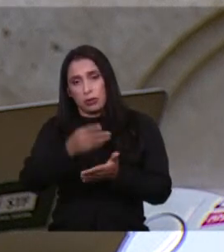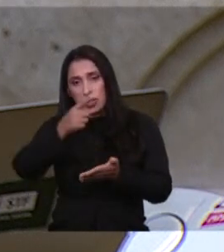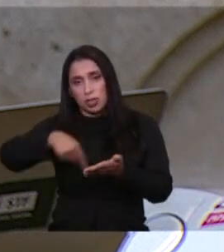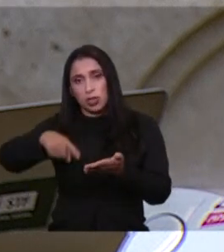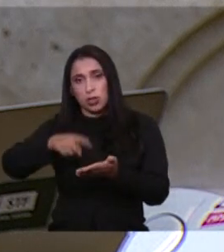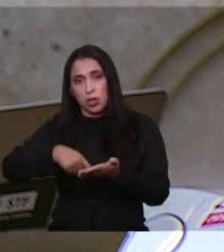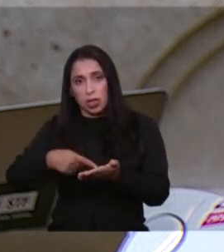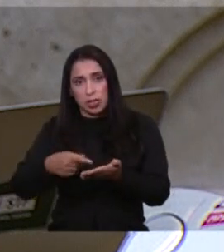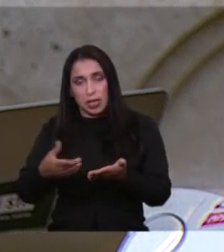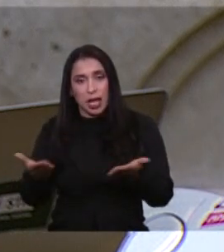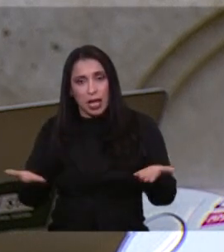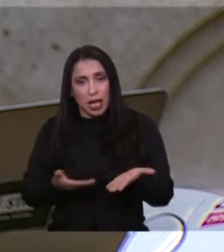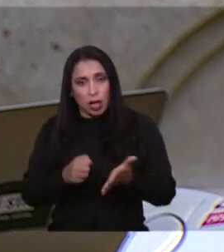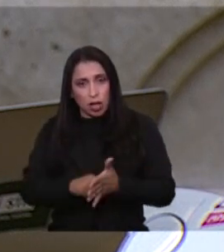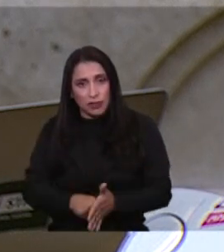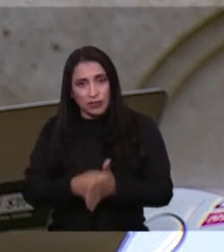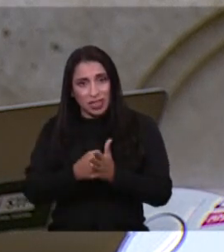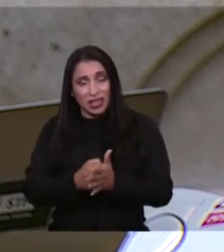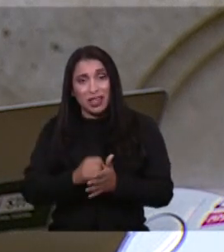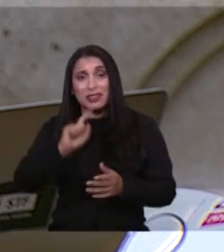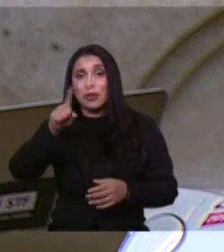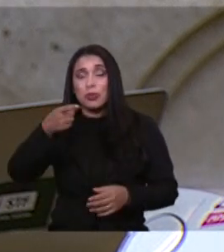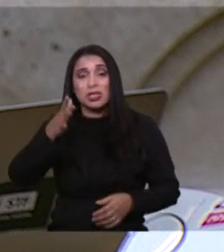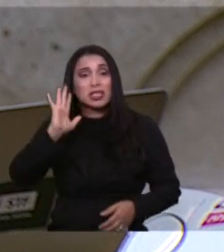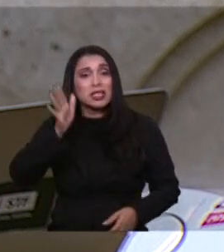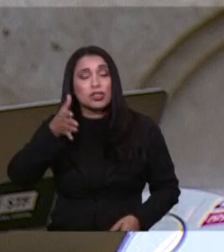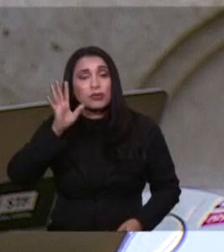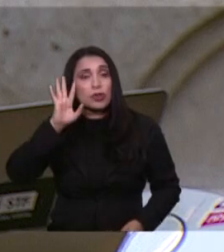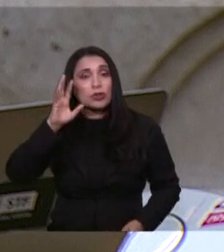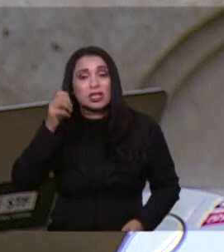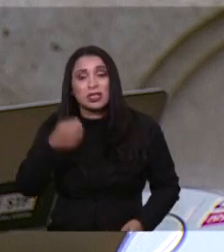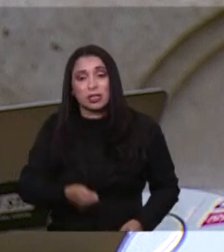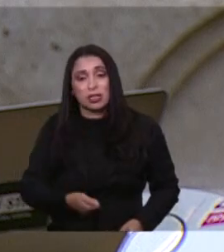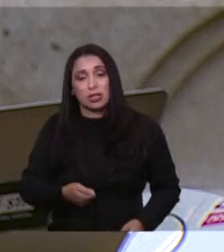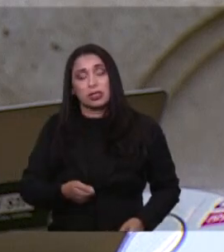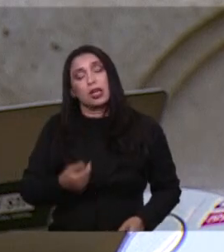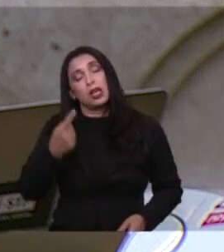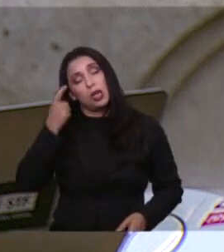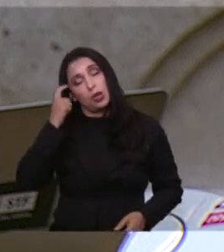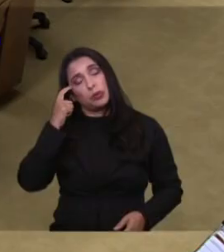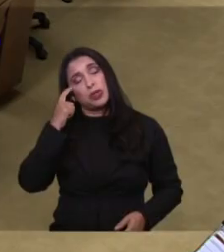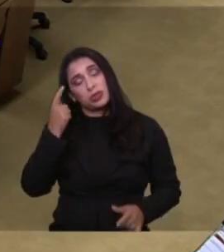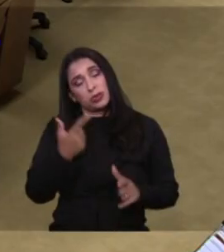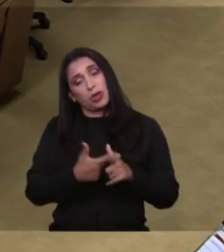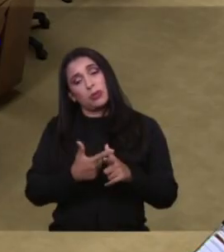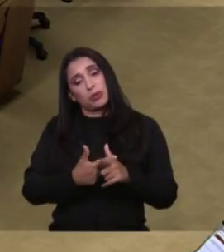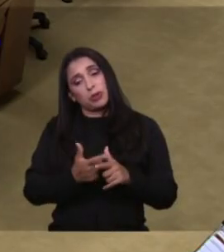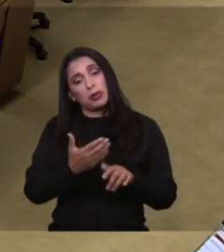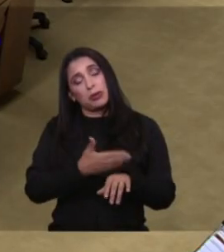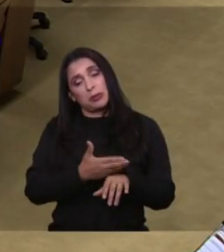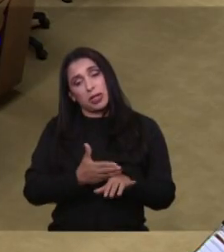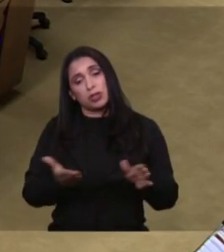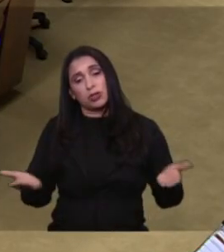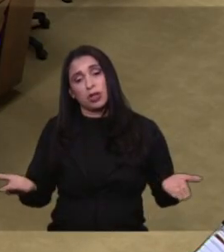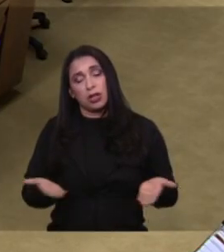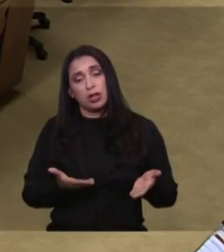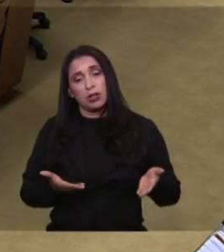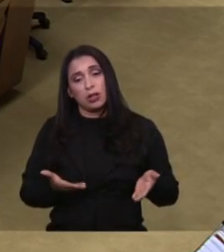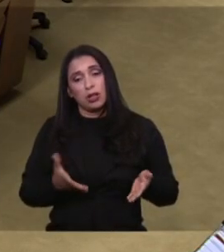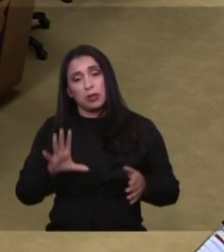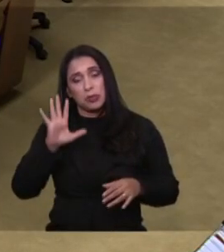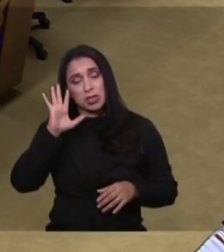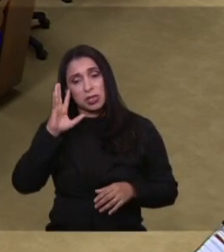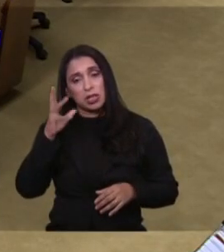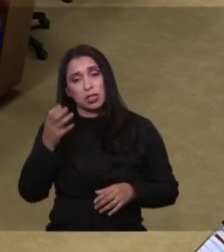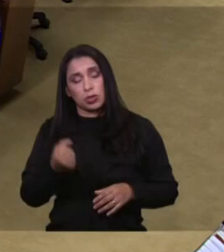ficam as que já foram ajuizadas? Acho que esse é o único problema prático que restaria nesse momento para ser equacionado.